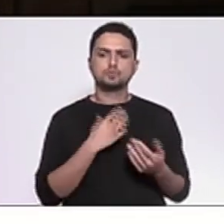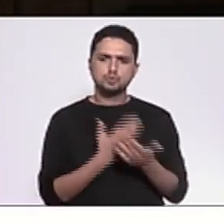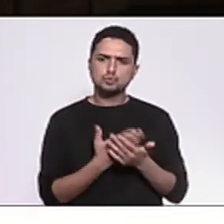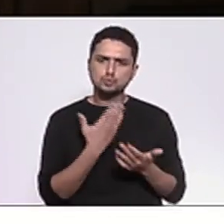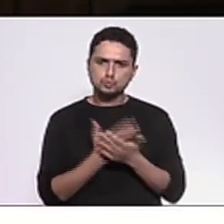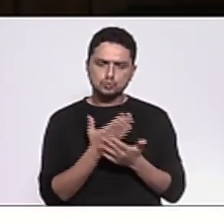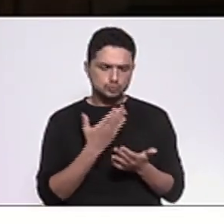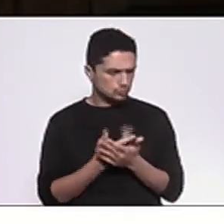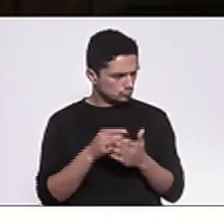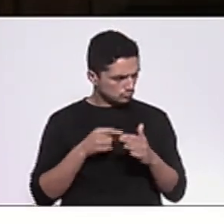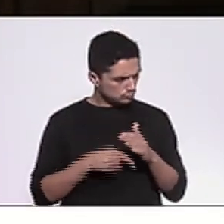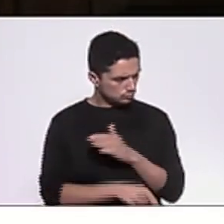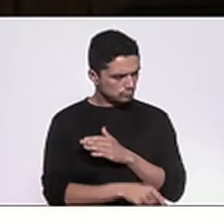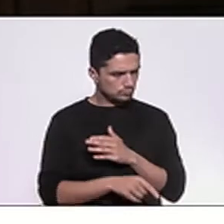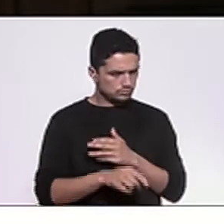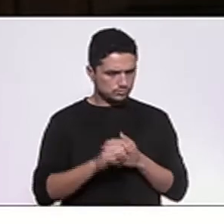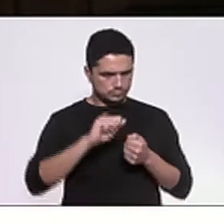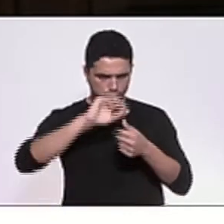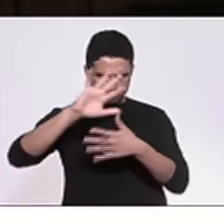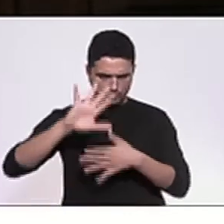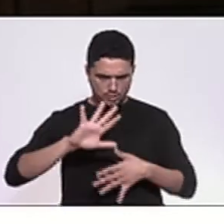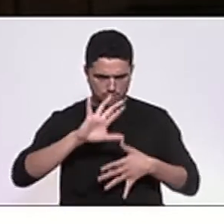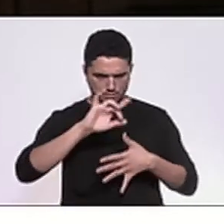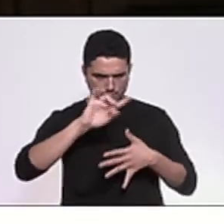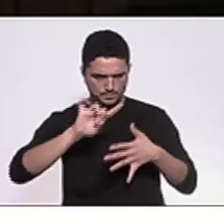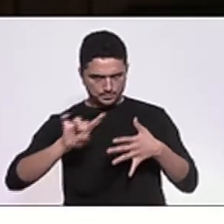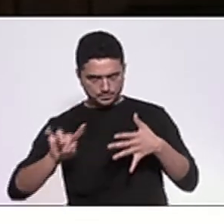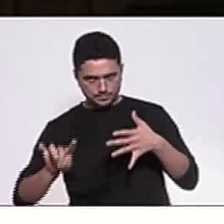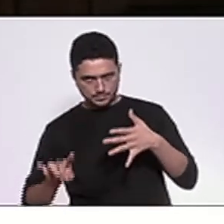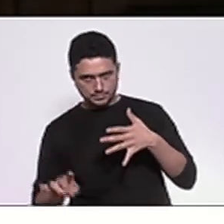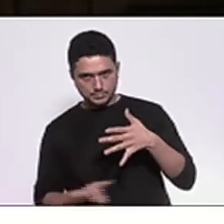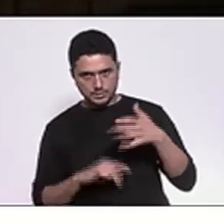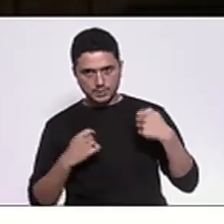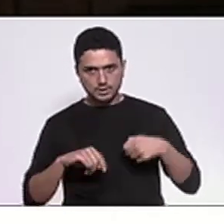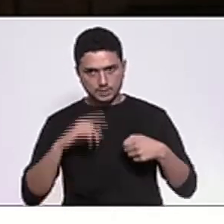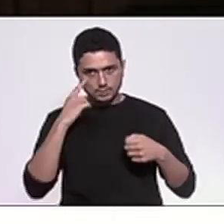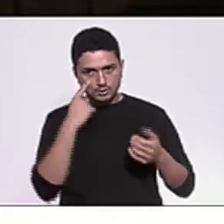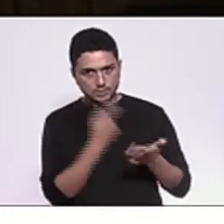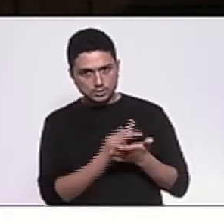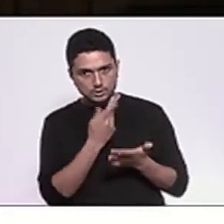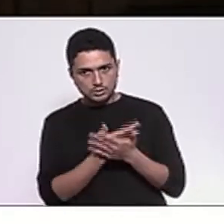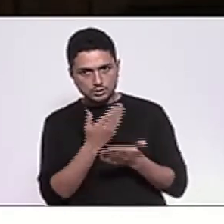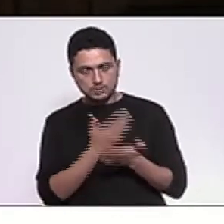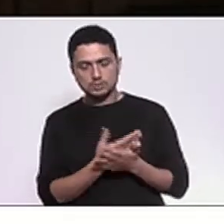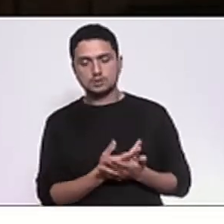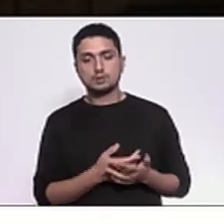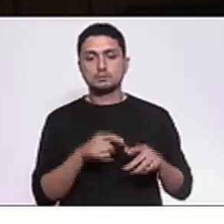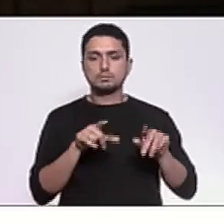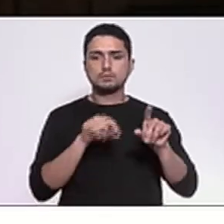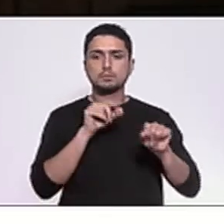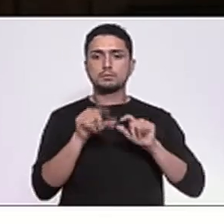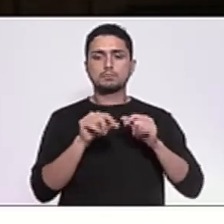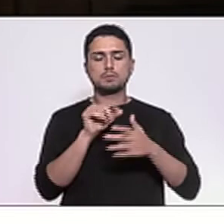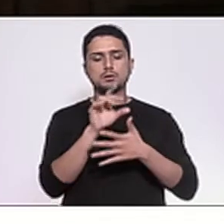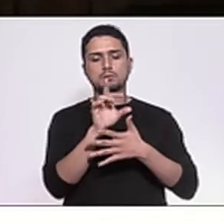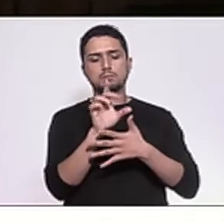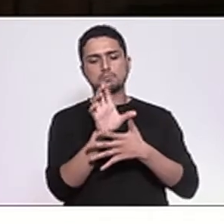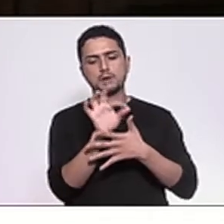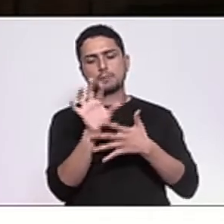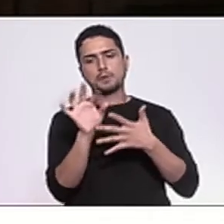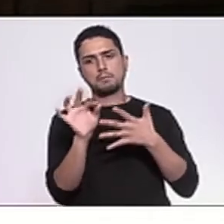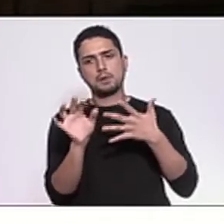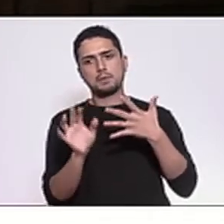estudo geológico, geotécnico, para você definir claramente como você vai fazer